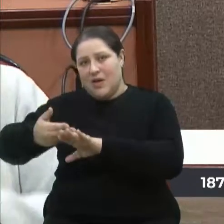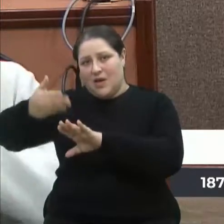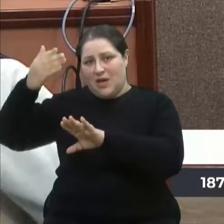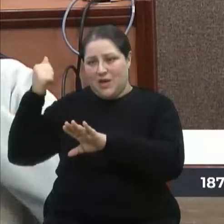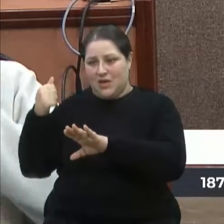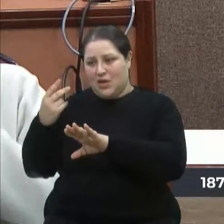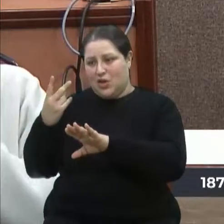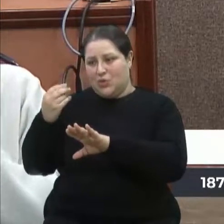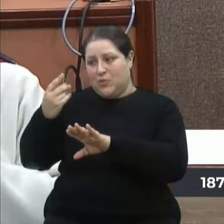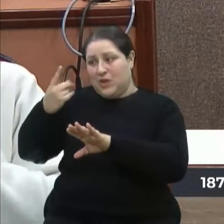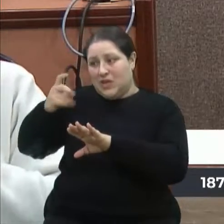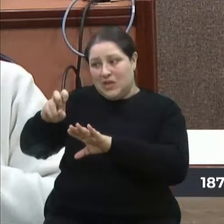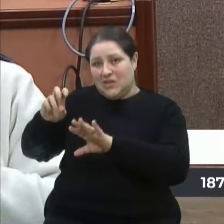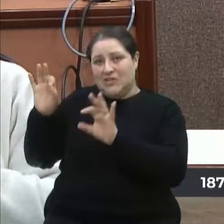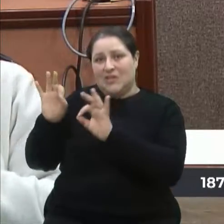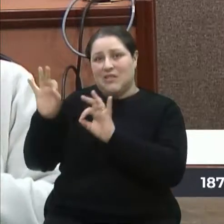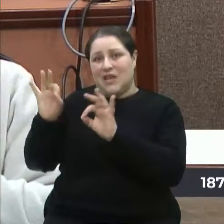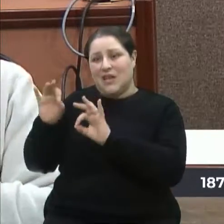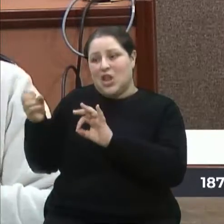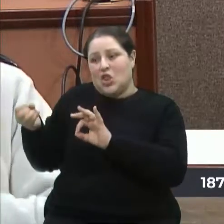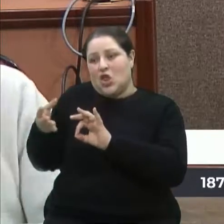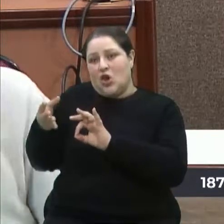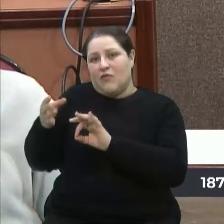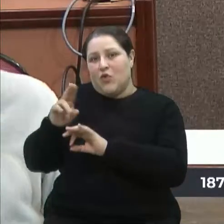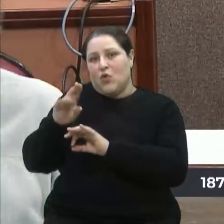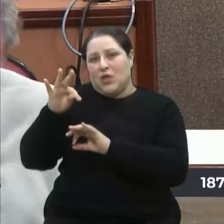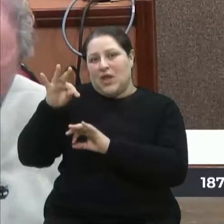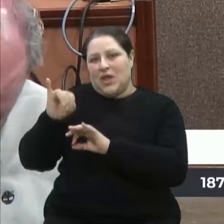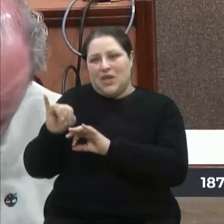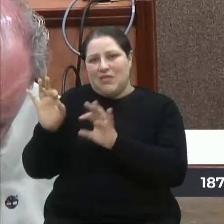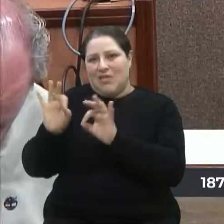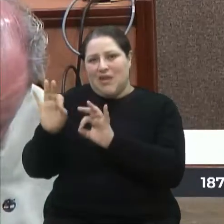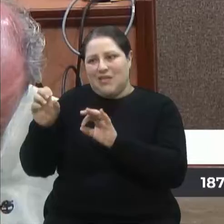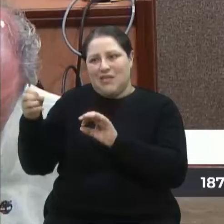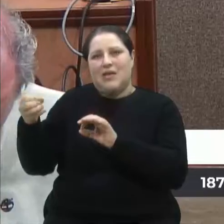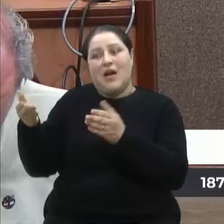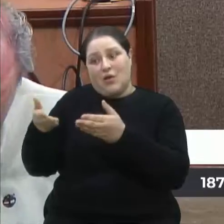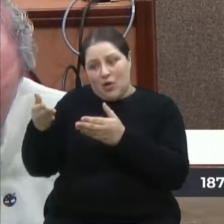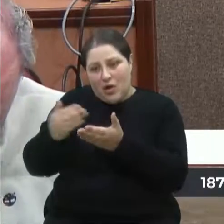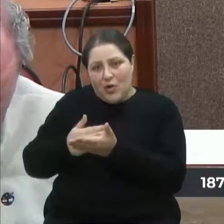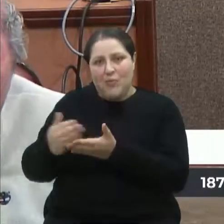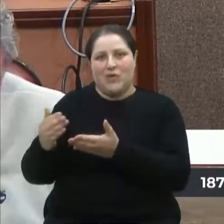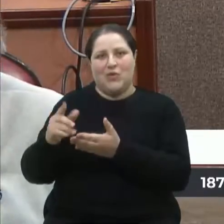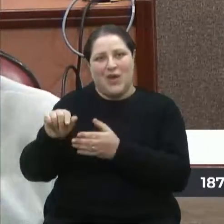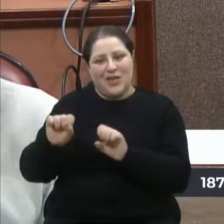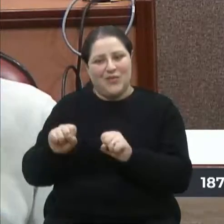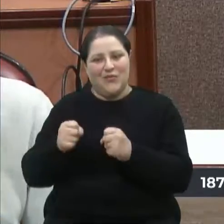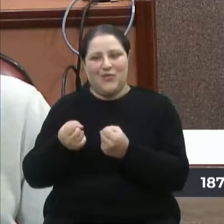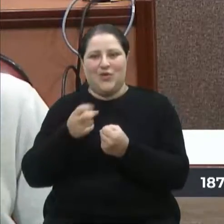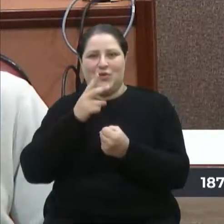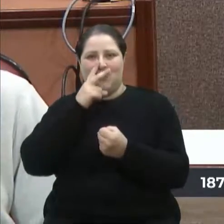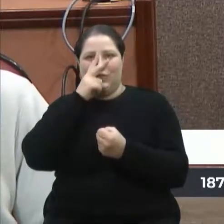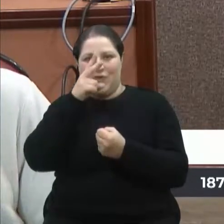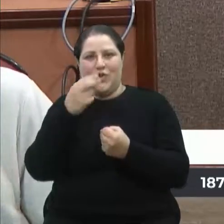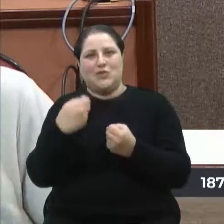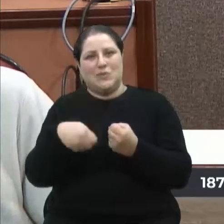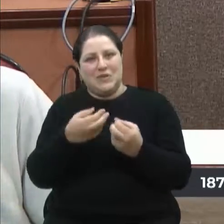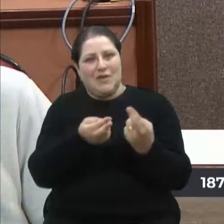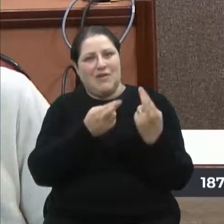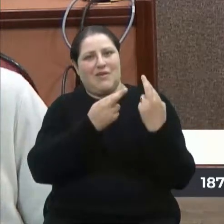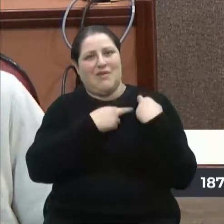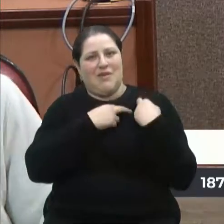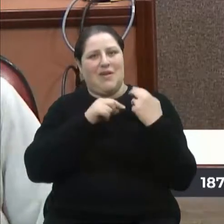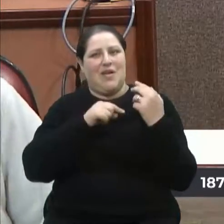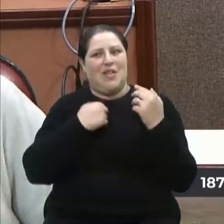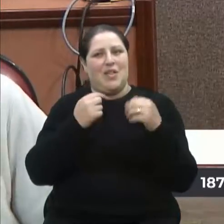de UTI incorporados ao SUS. Então, é um esforço imenso que tem sido feito. Então, a gente precisa ser responsável nessas nossas